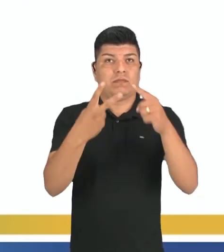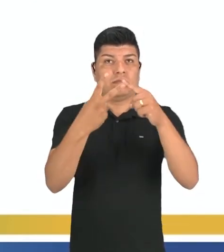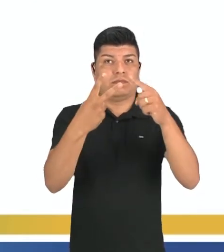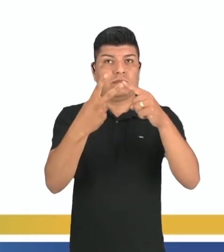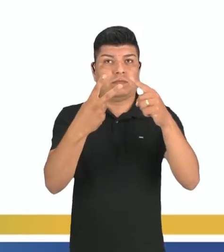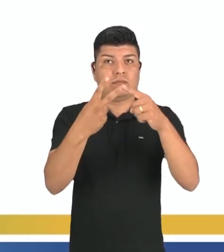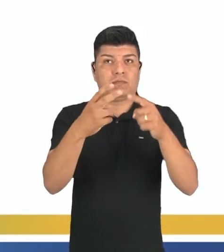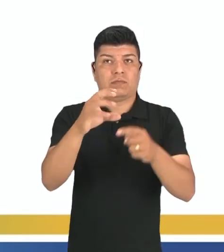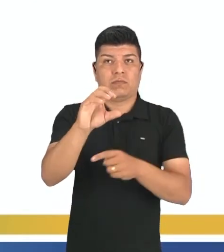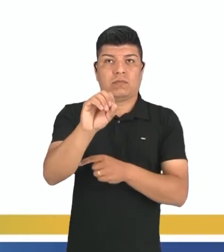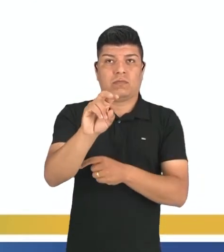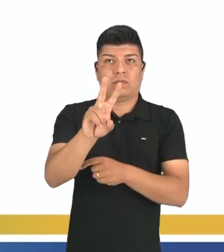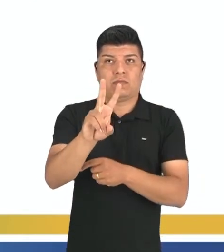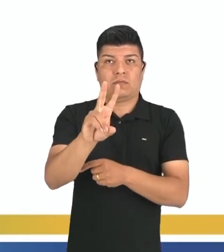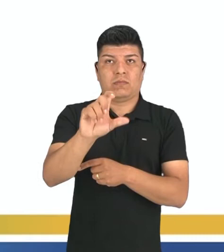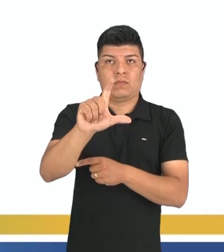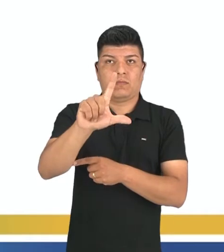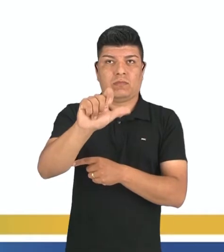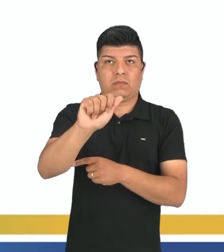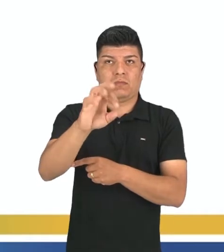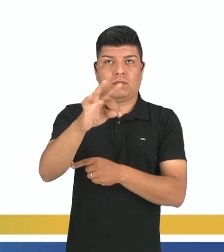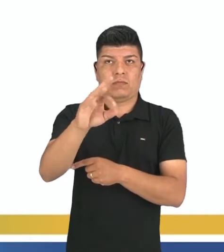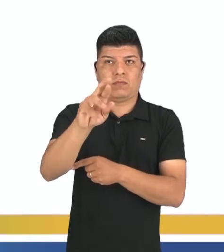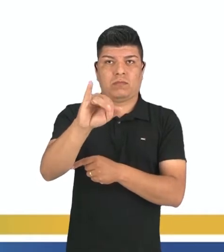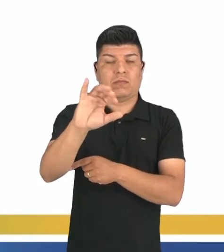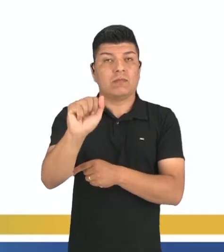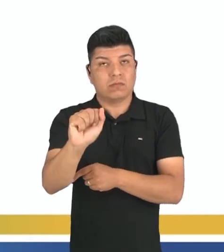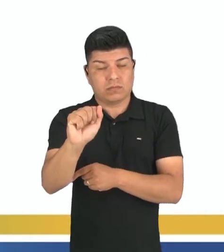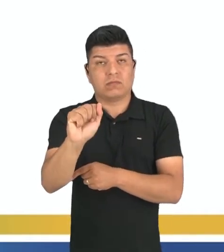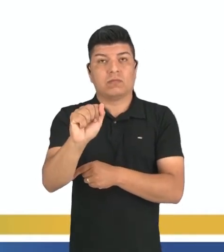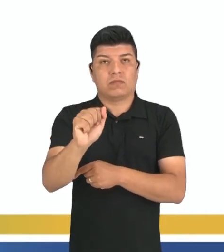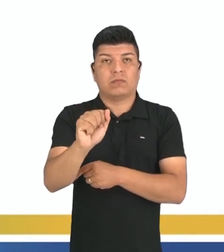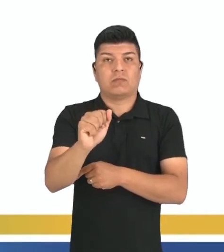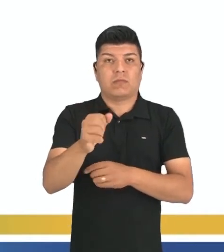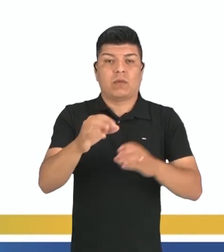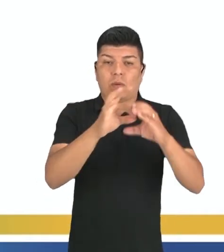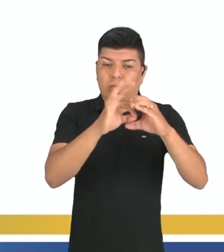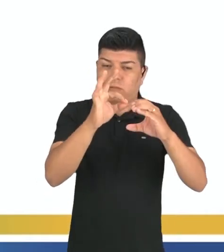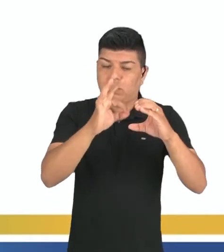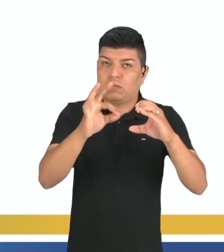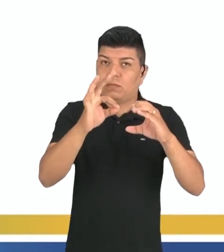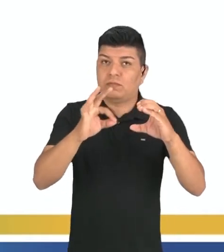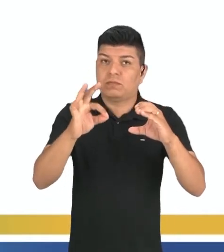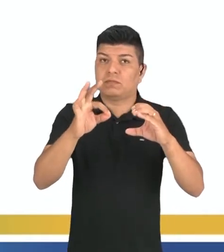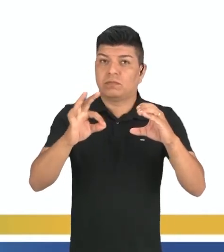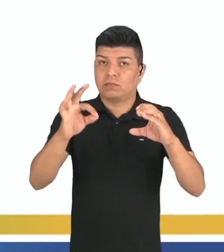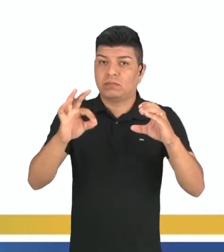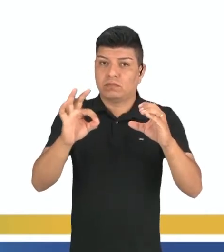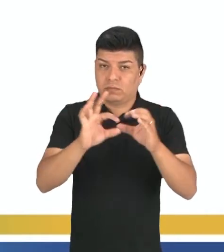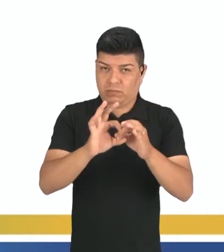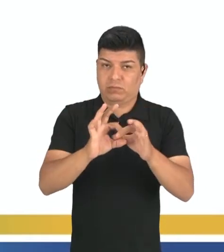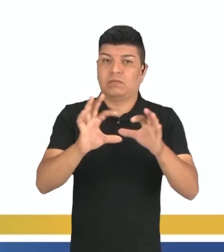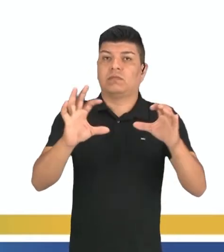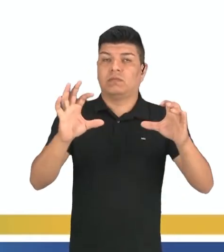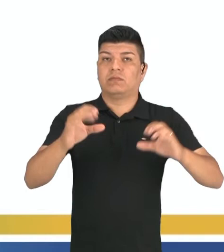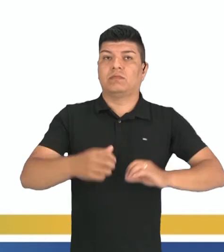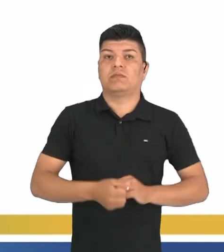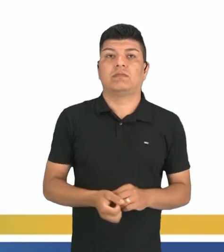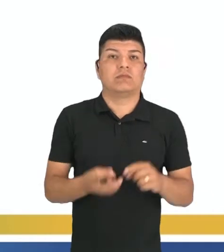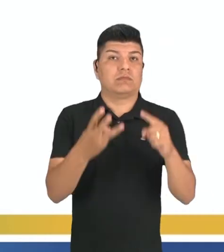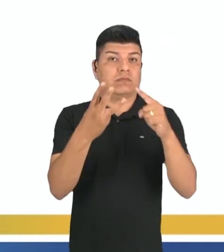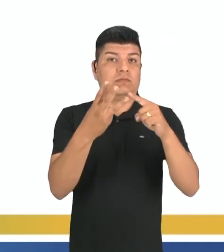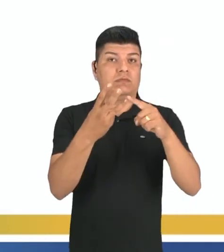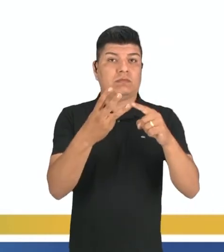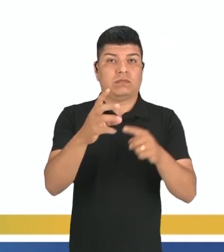a fase ovulatória, quando tem o pico de LH, que vai fazer com que o ovócito ele seja liberado do ovário. E